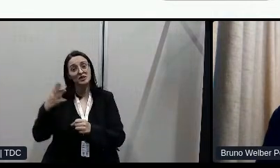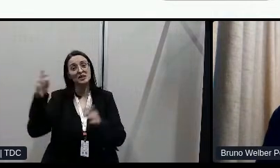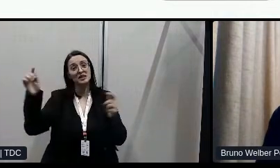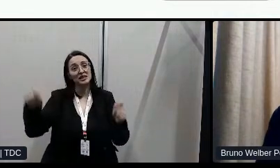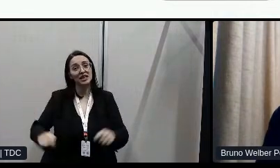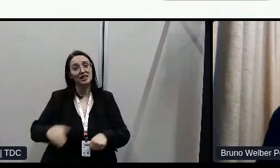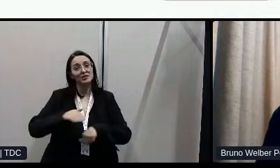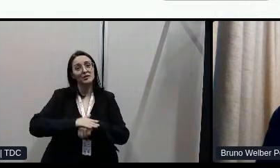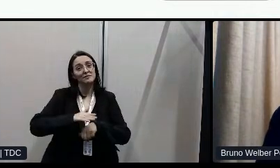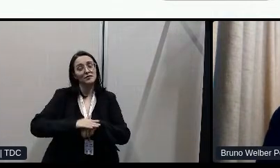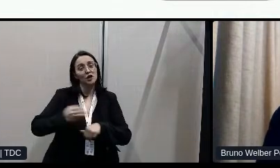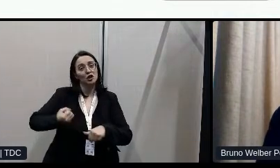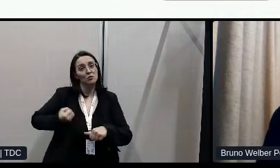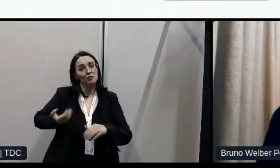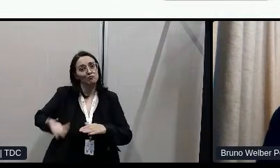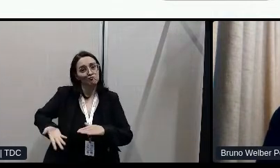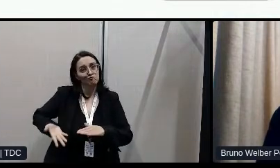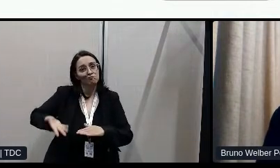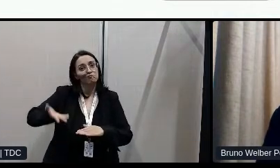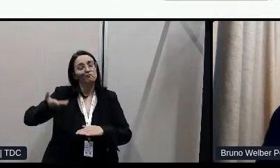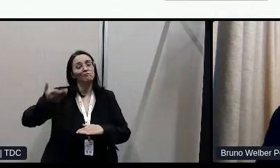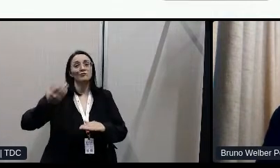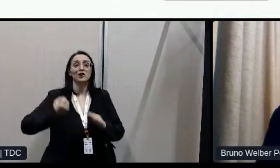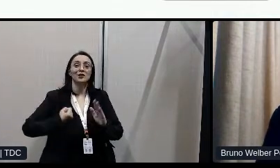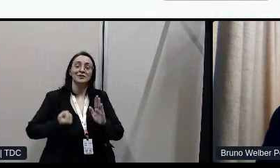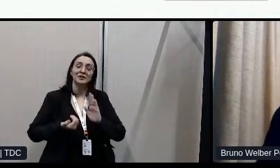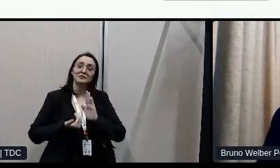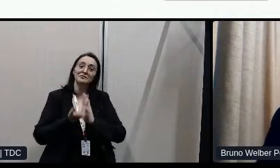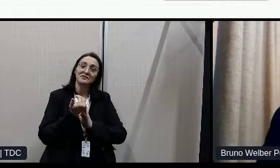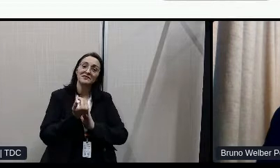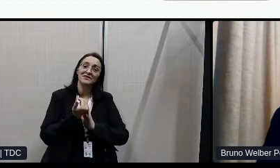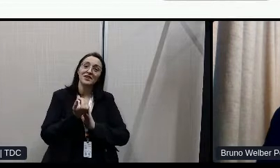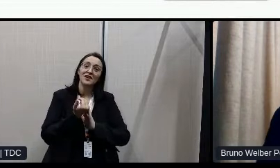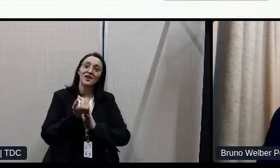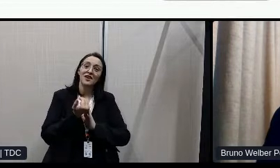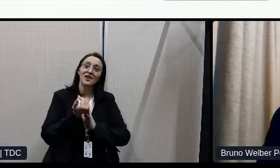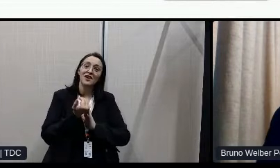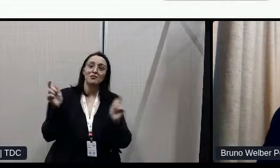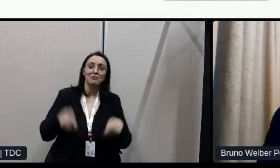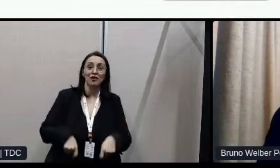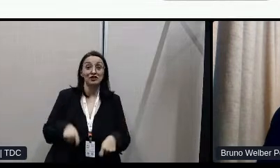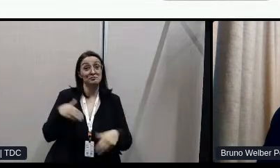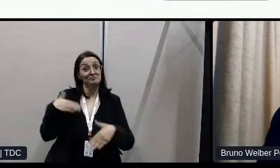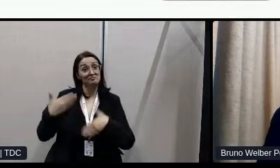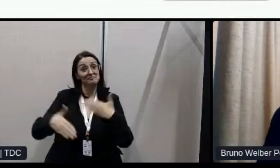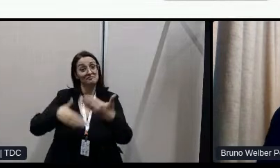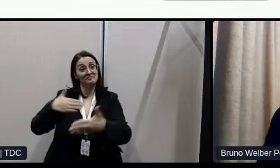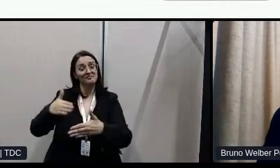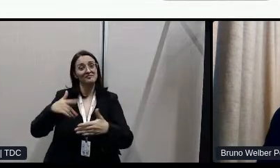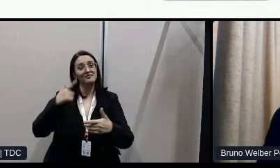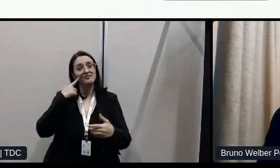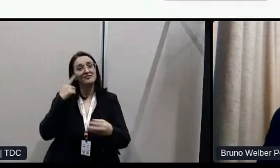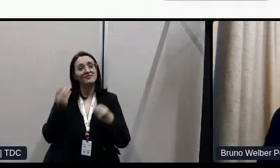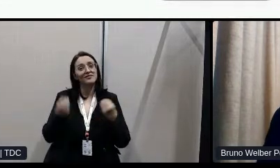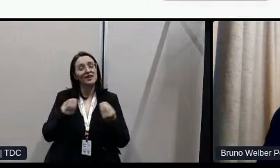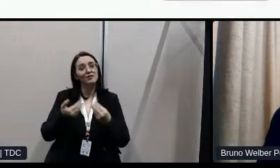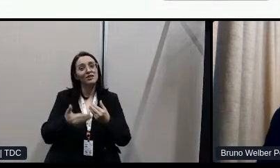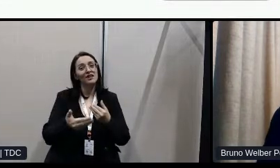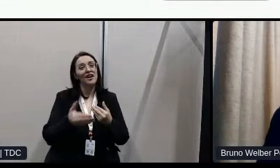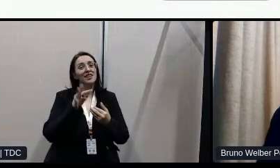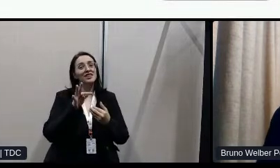esse número cada vez maior. Quem sabe, o narrador não vai se tornar, vamos dizer assim, como foi o Jexu para o